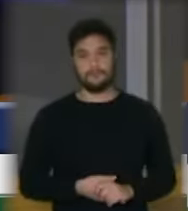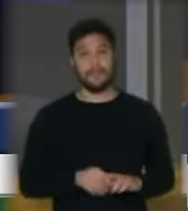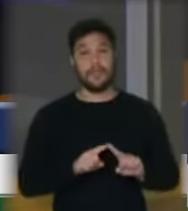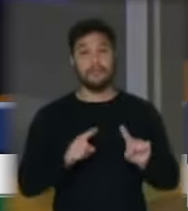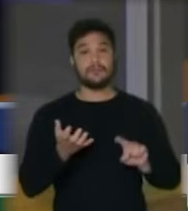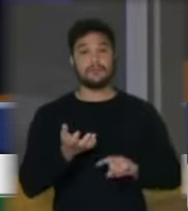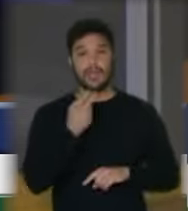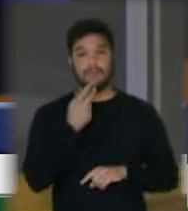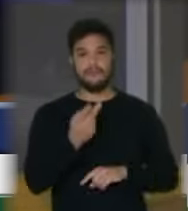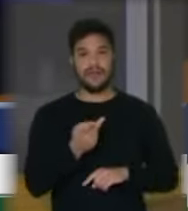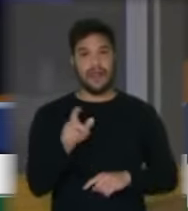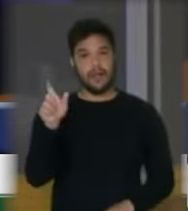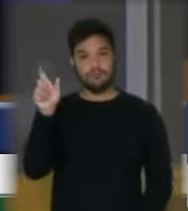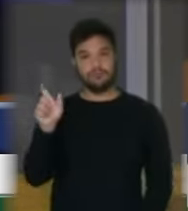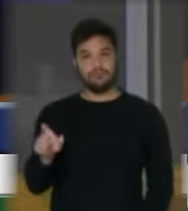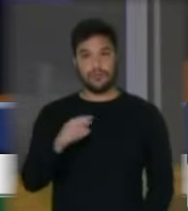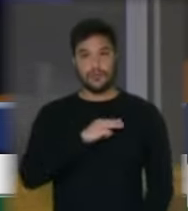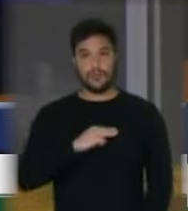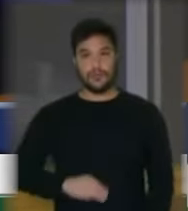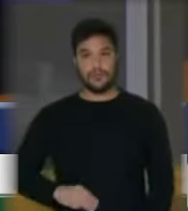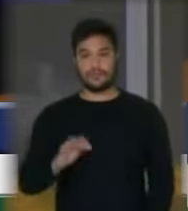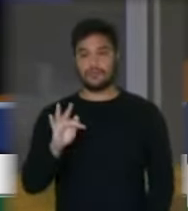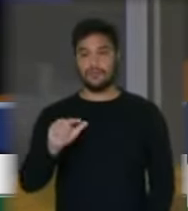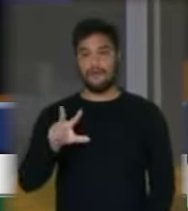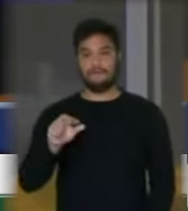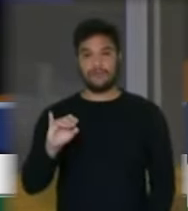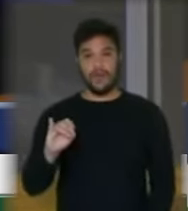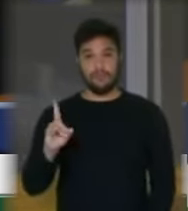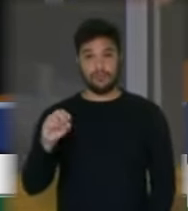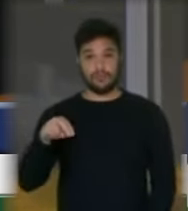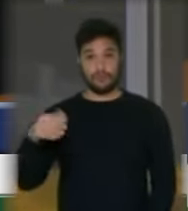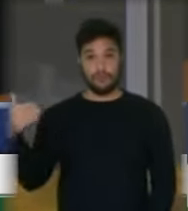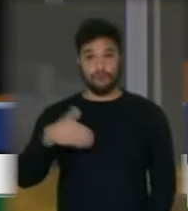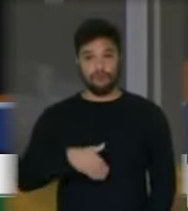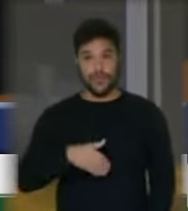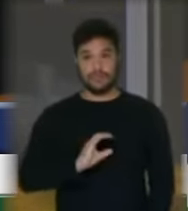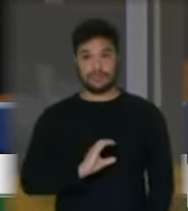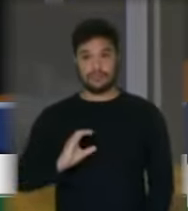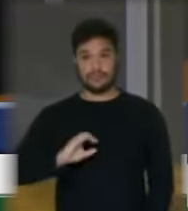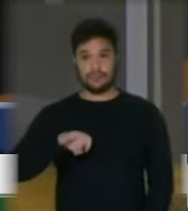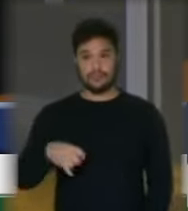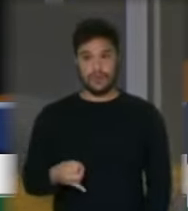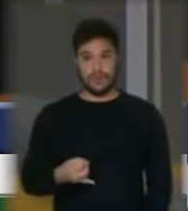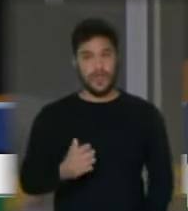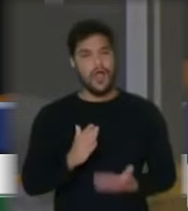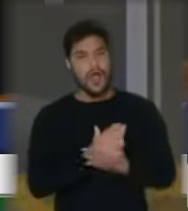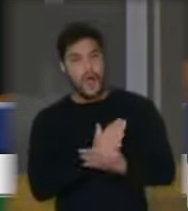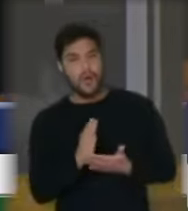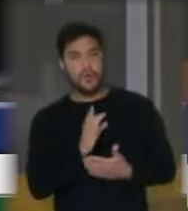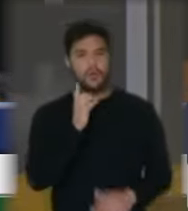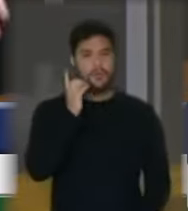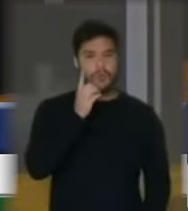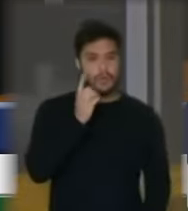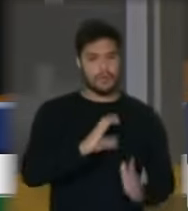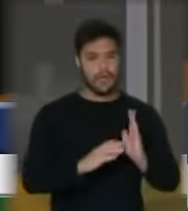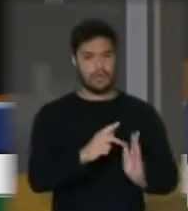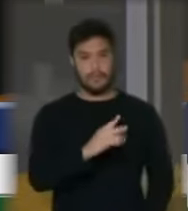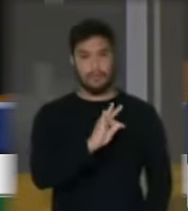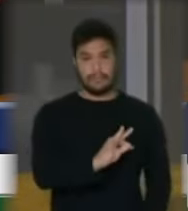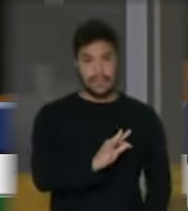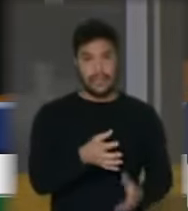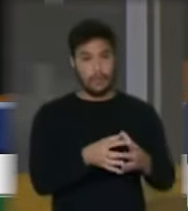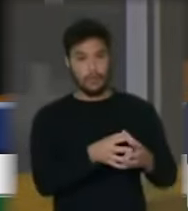vinda do ministro Flávio Dino à CCJ. Vi aqui alguns deputados do PT, da esquerda,